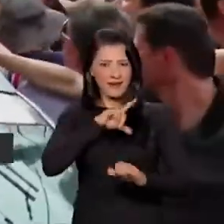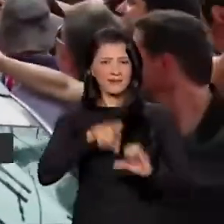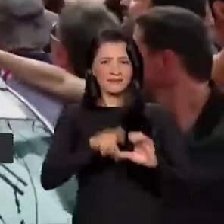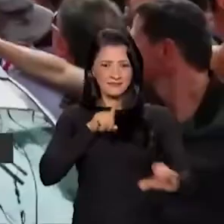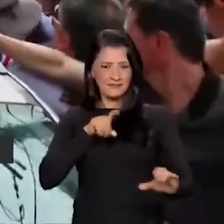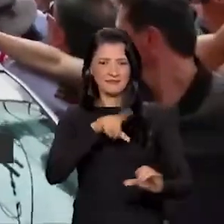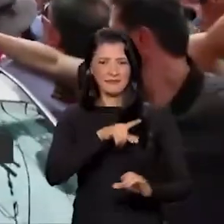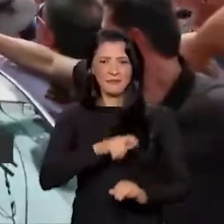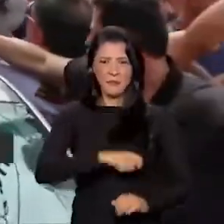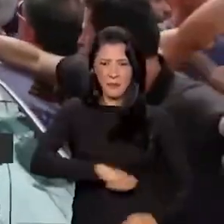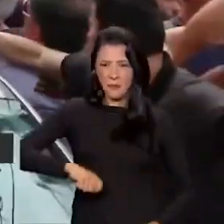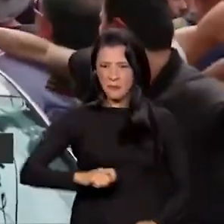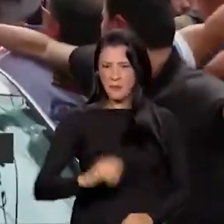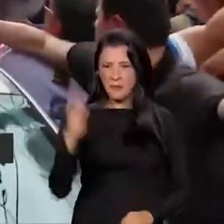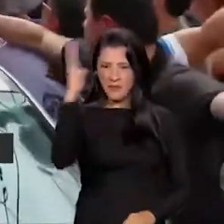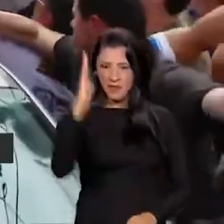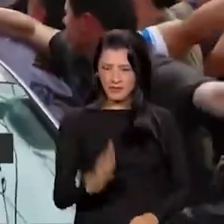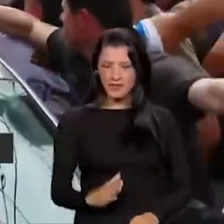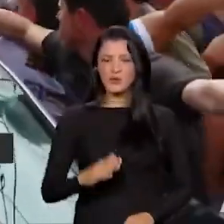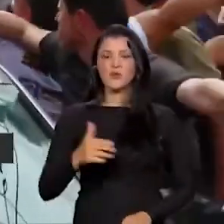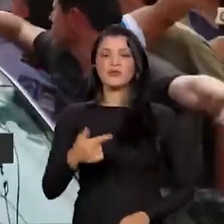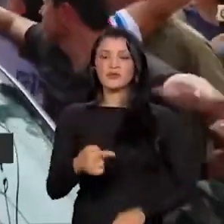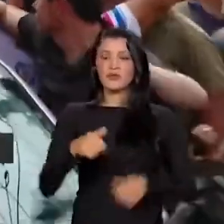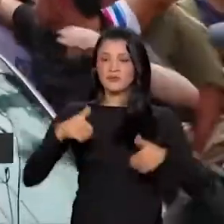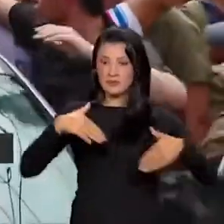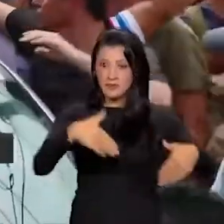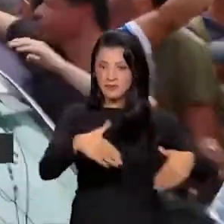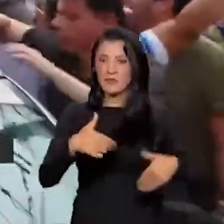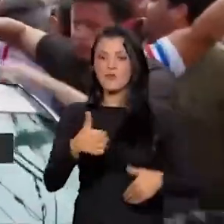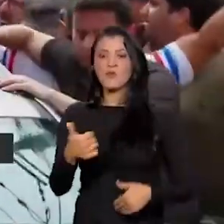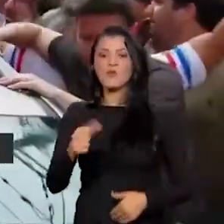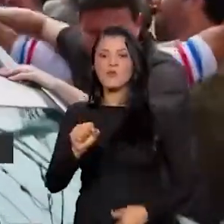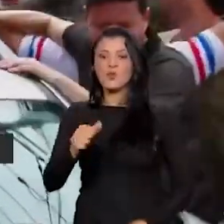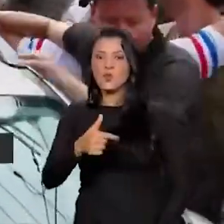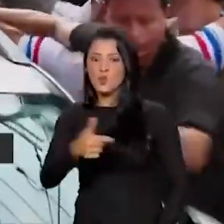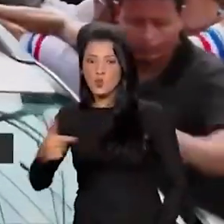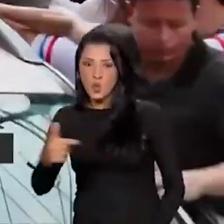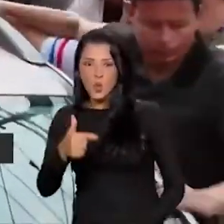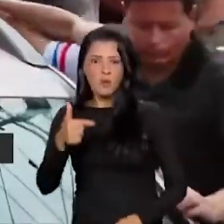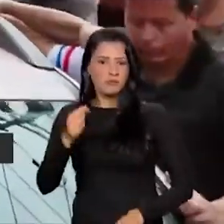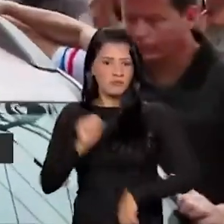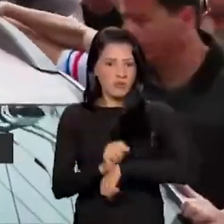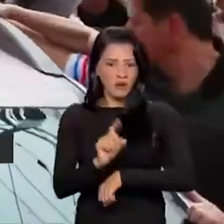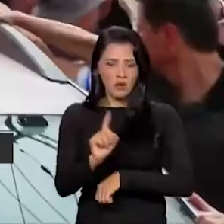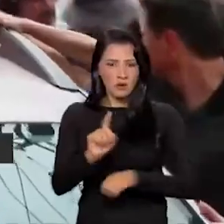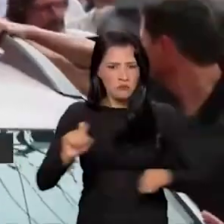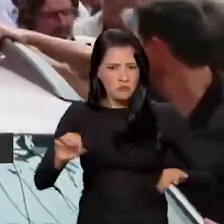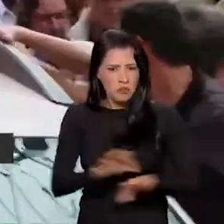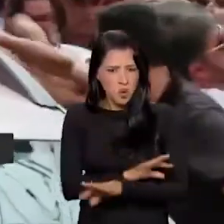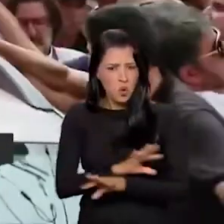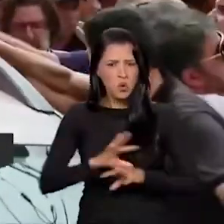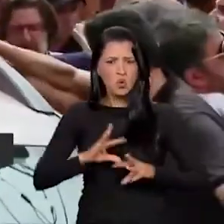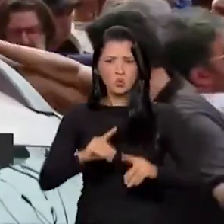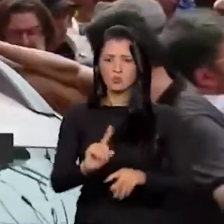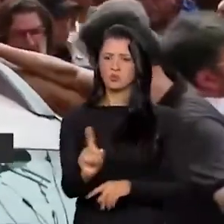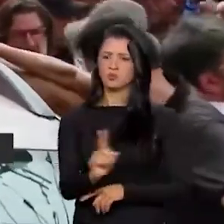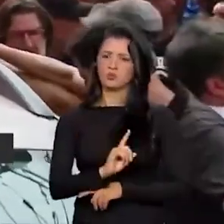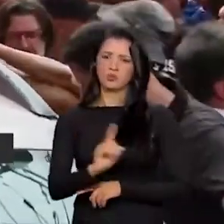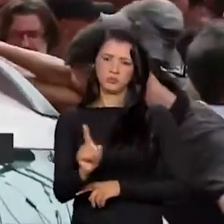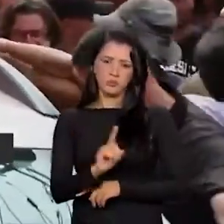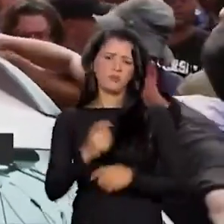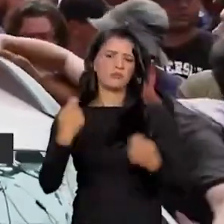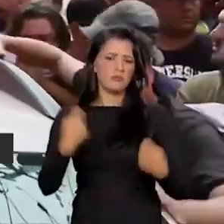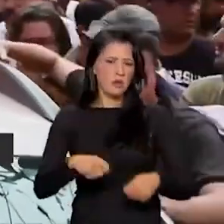7 de setembro de 1822, essa conquista não foi plena em todo o país.